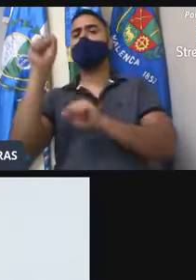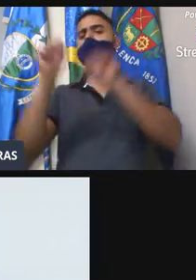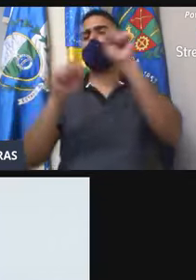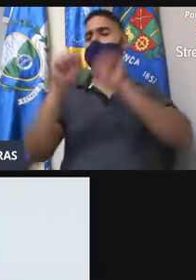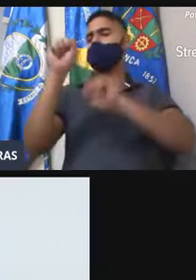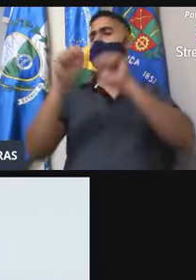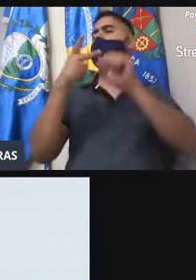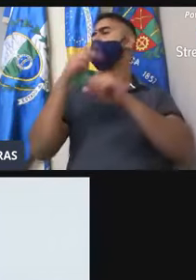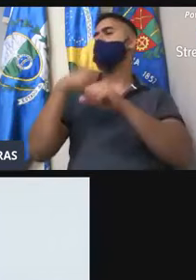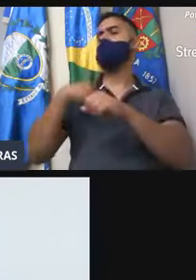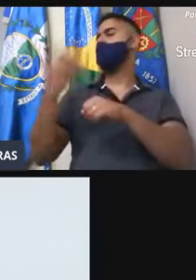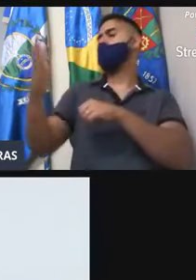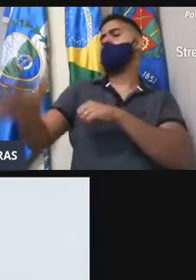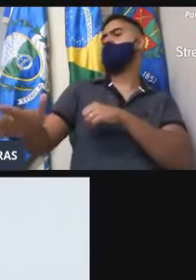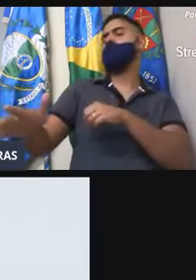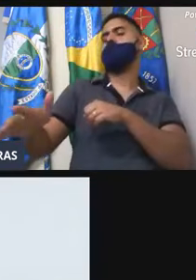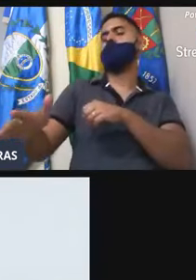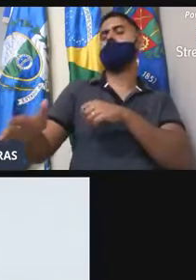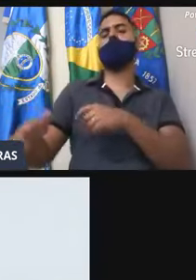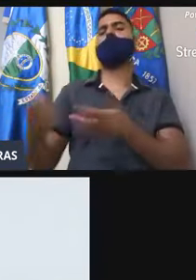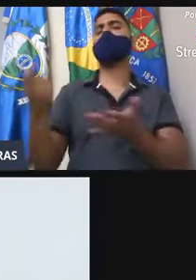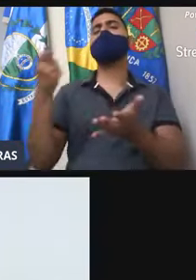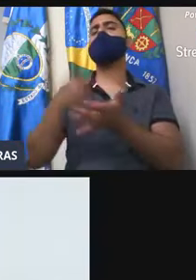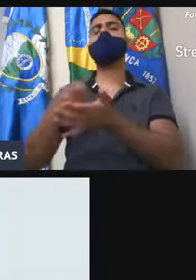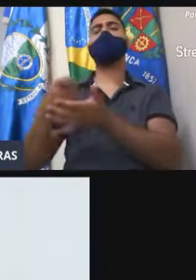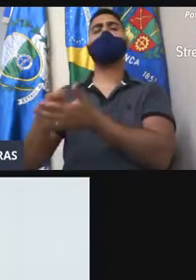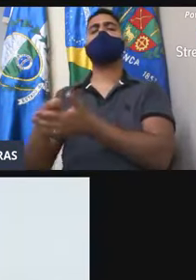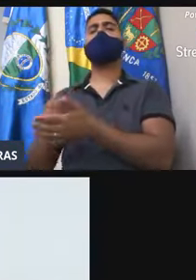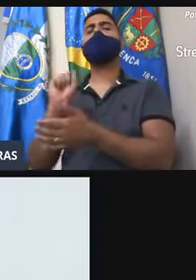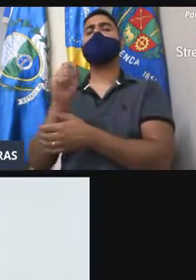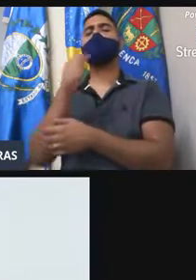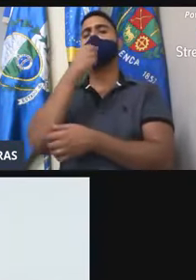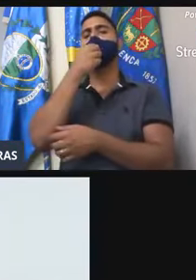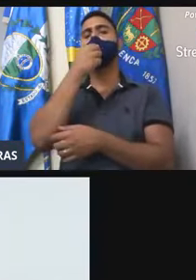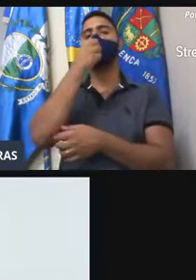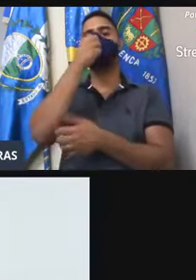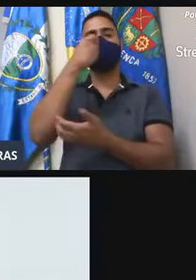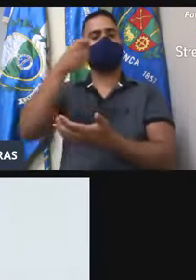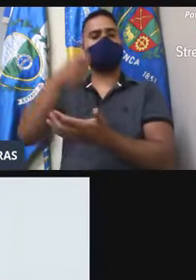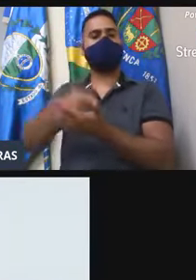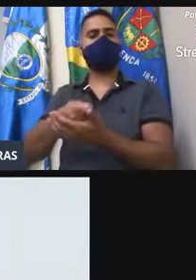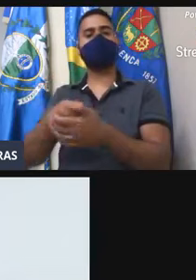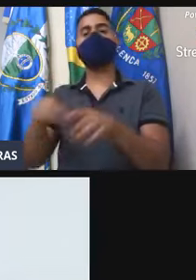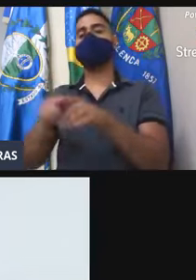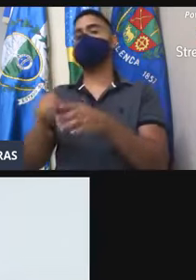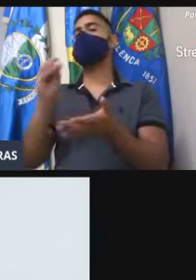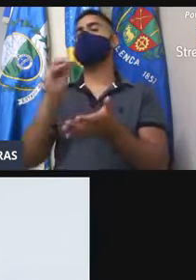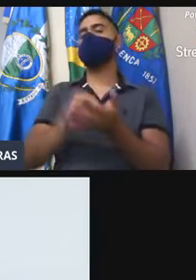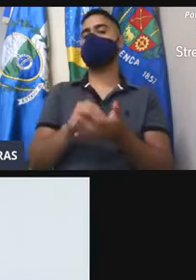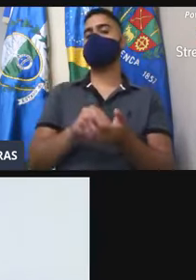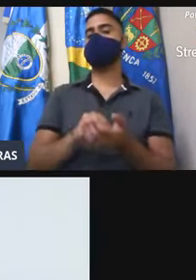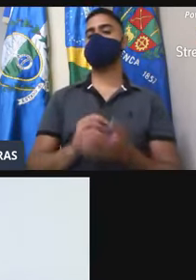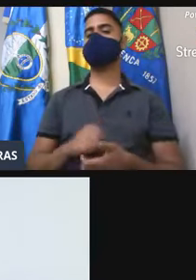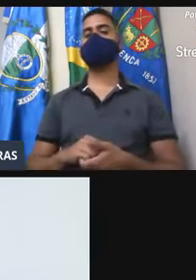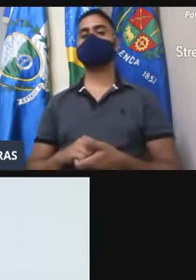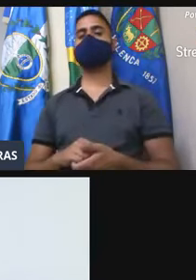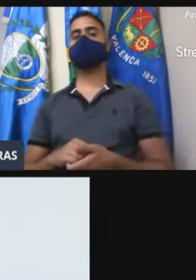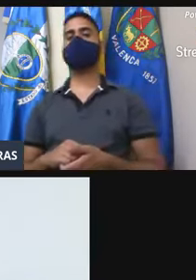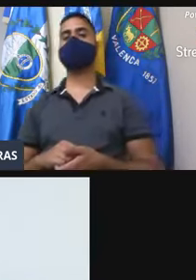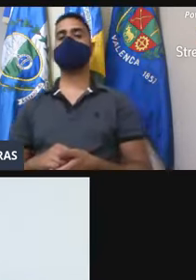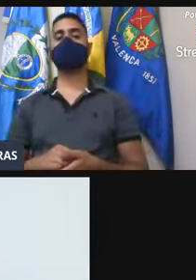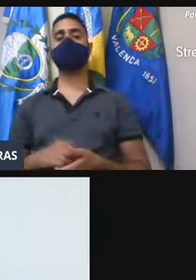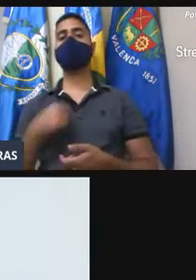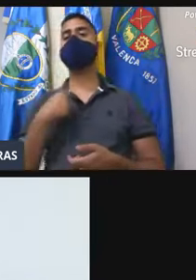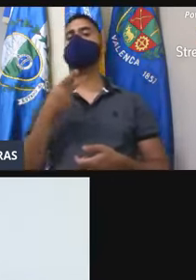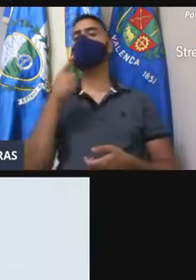mesmo fala que não pega, nós vamos pagar aí pela nossa firmeza e nossa ausência. Então, quero aqui